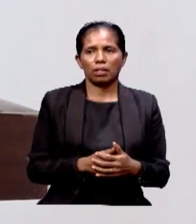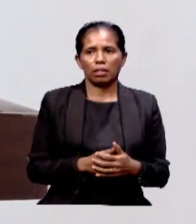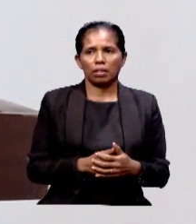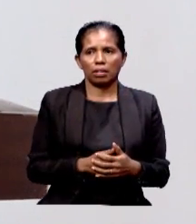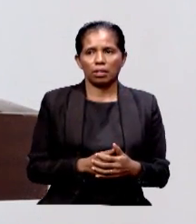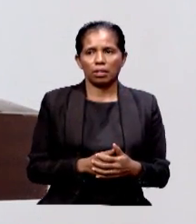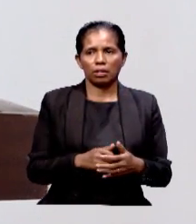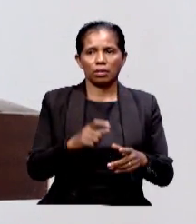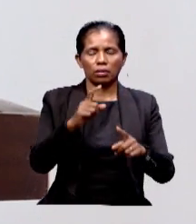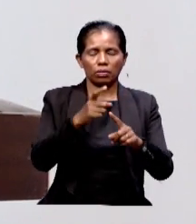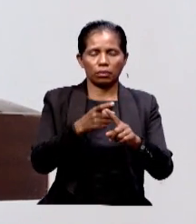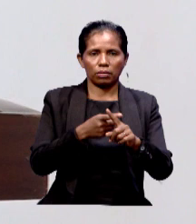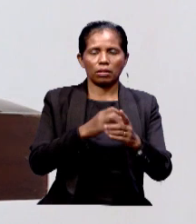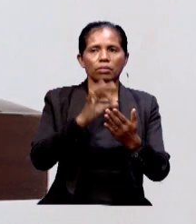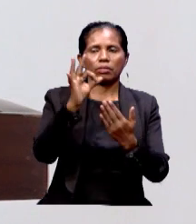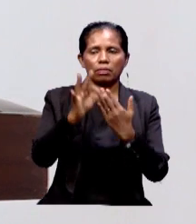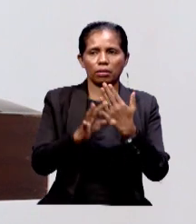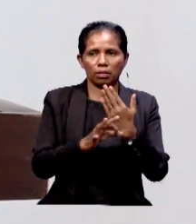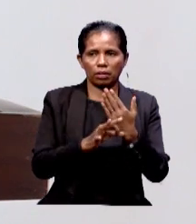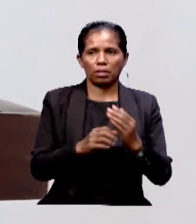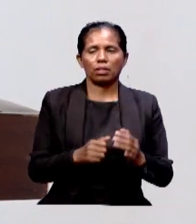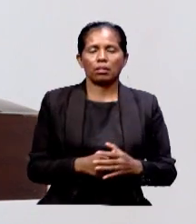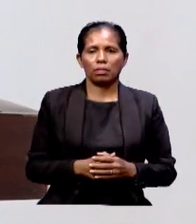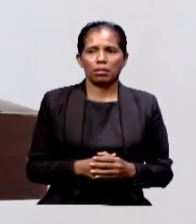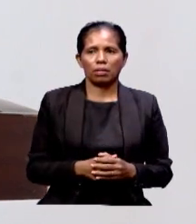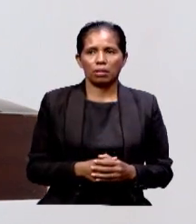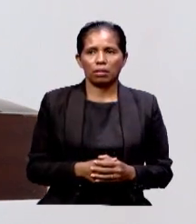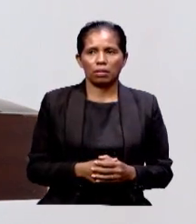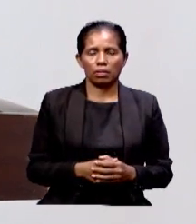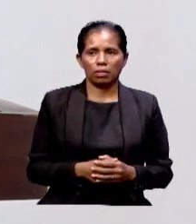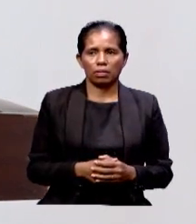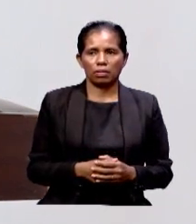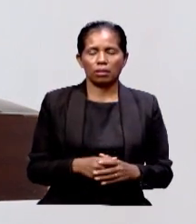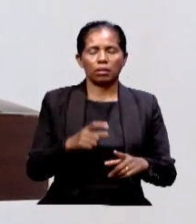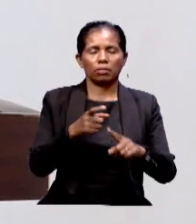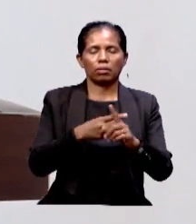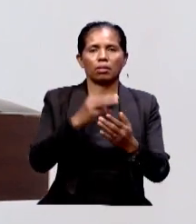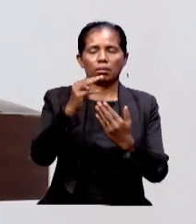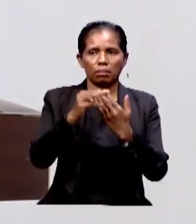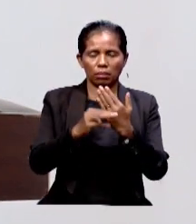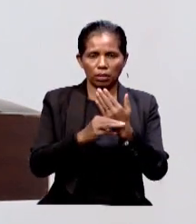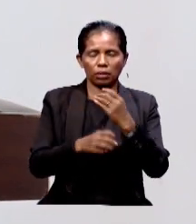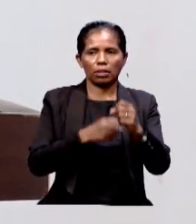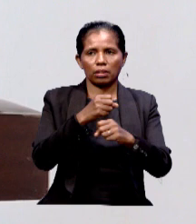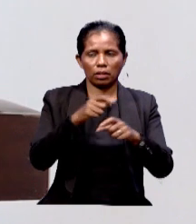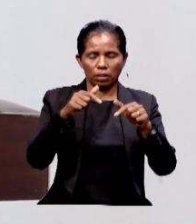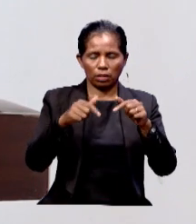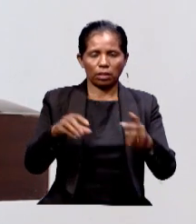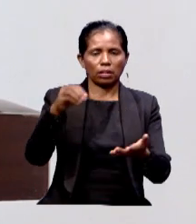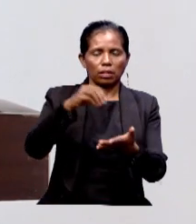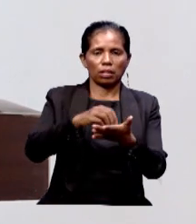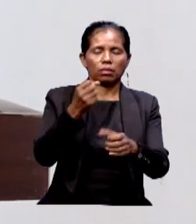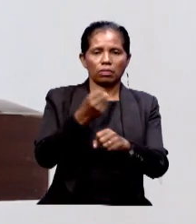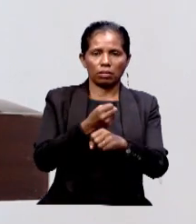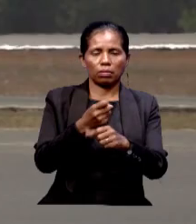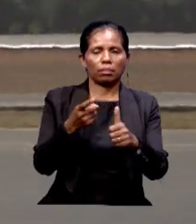rohan se fulan fevereiro. Significa que até em março tinha ainda né, primeira pedra